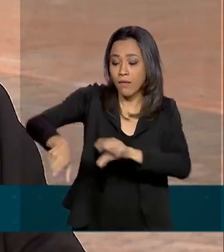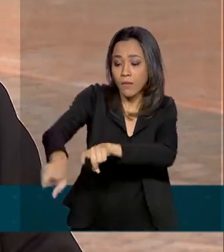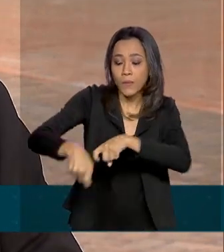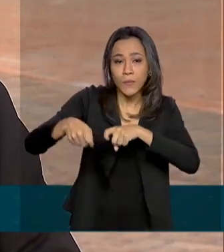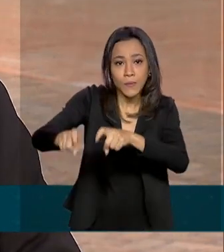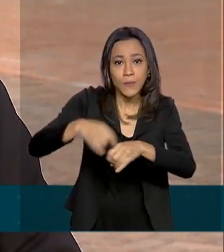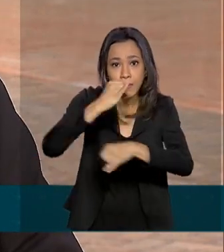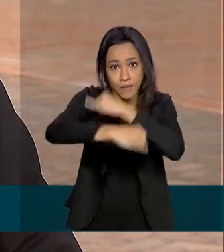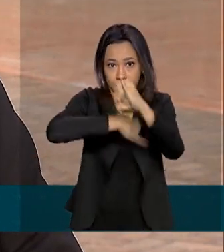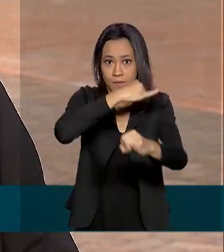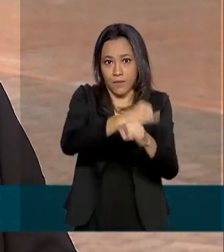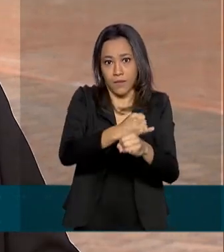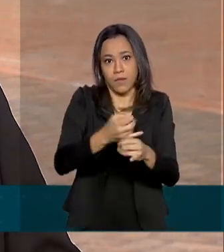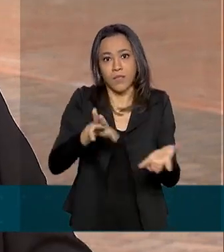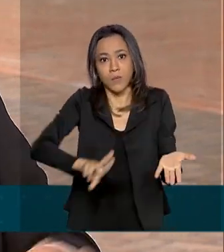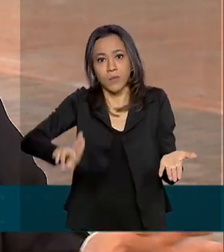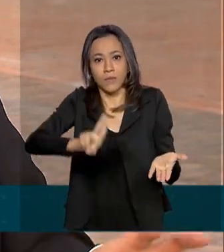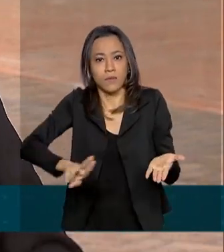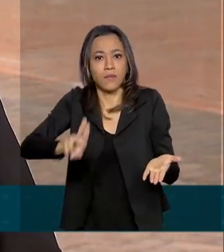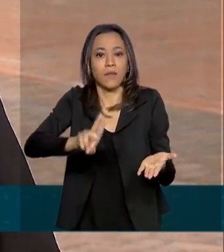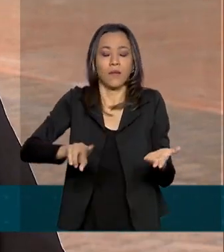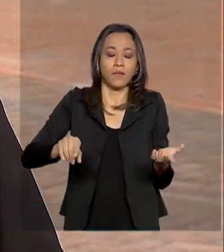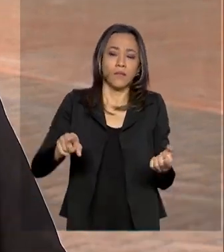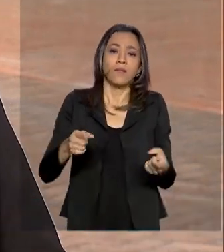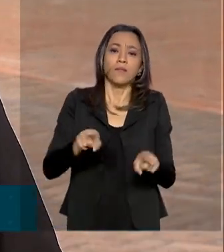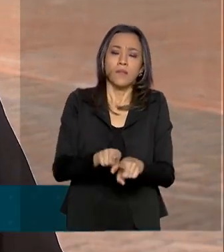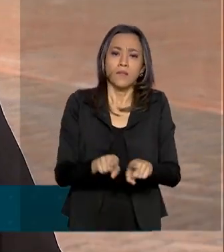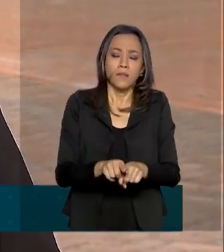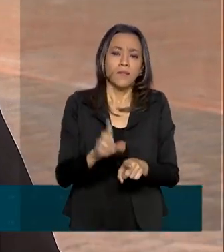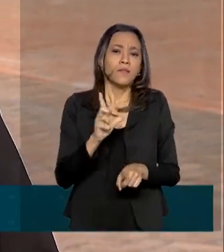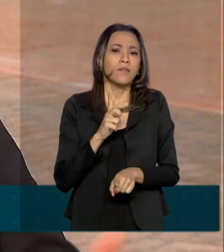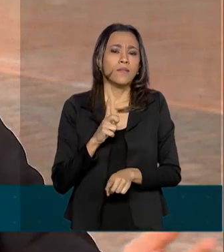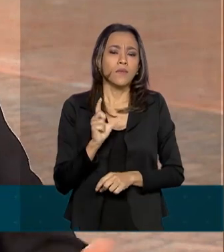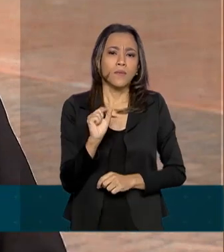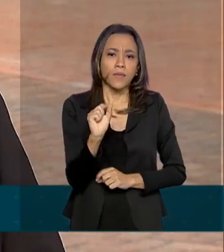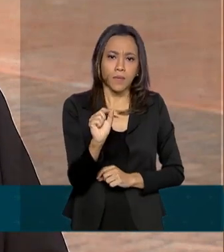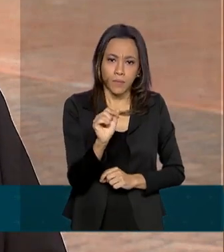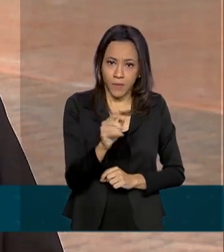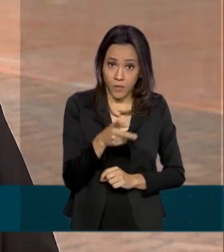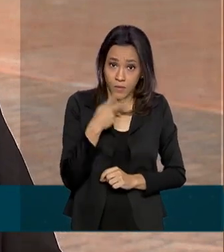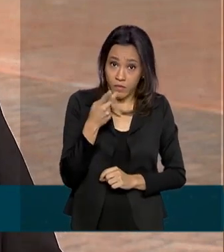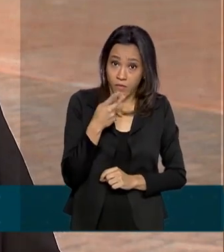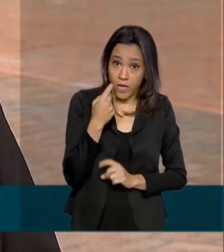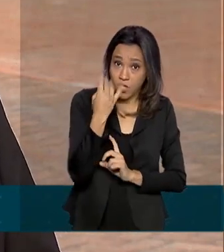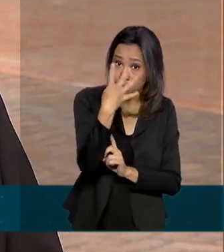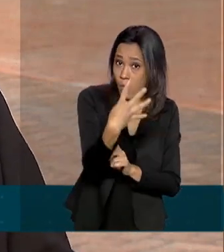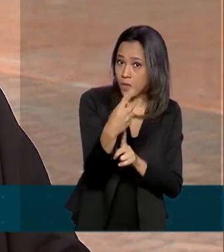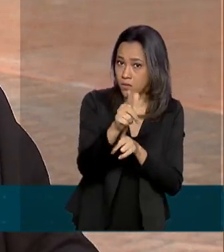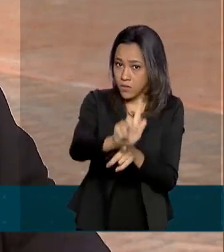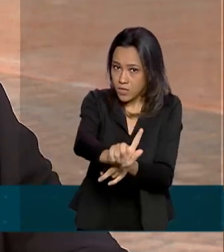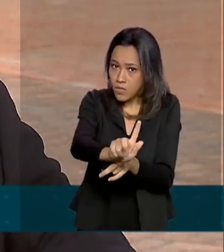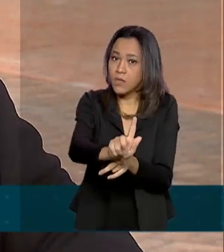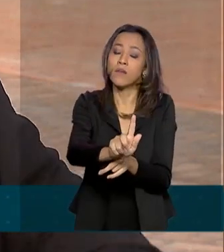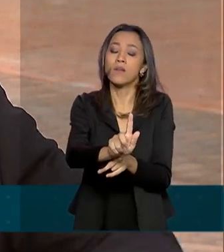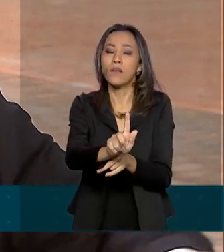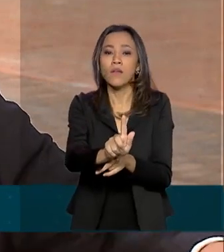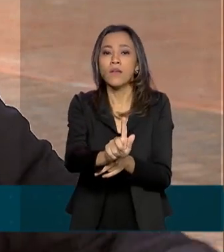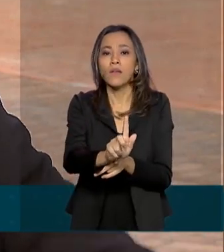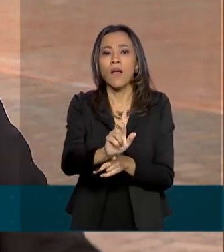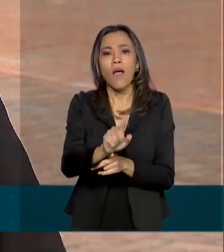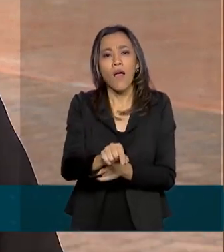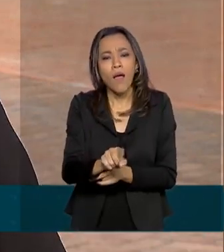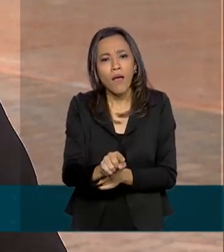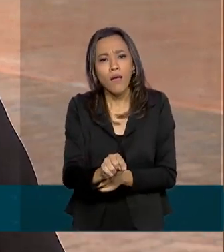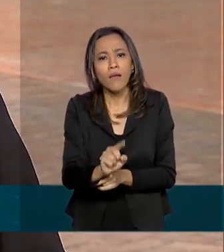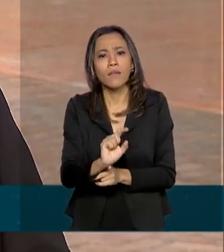aspas, uma conexão também com a cobertura de, quando você fala em 4G, né, que também para preencher todos